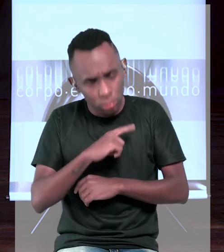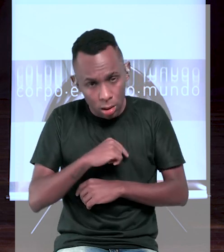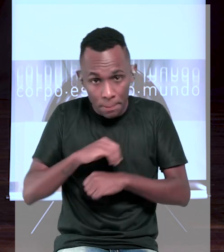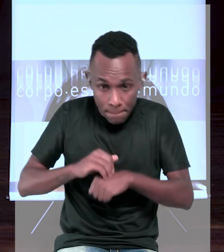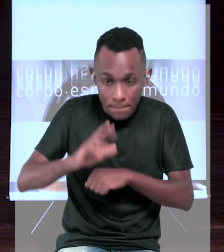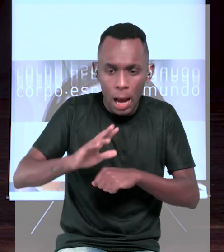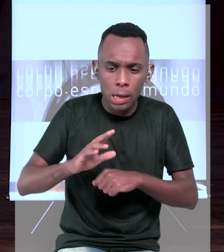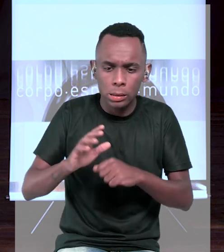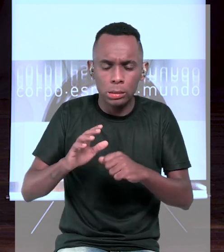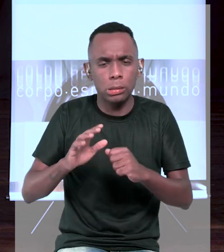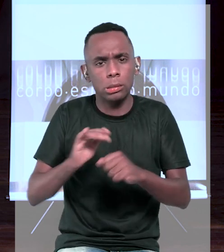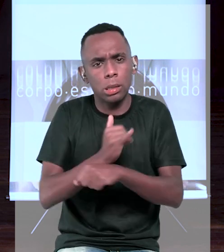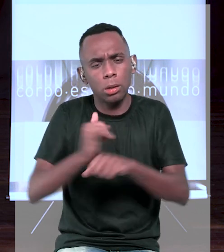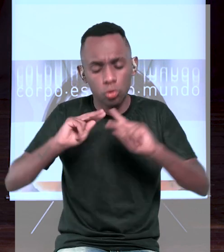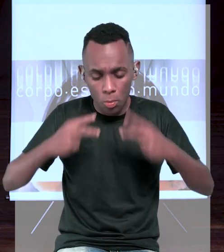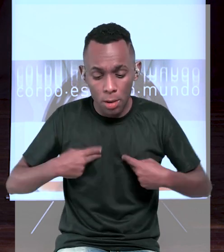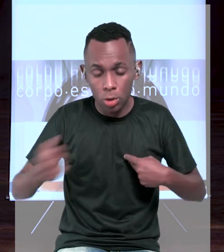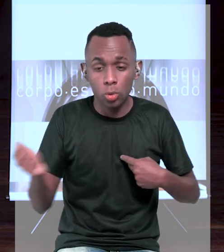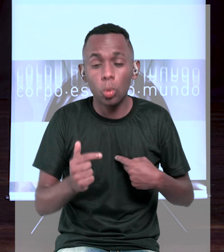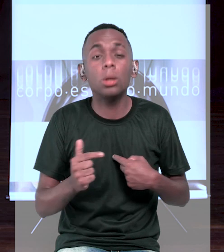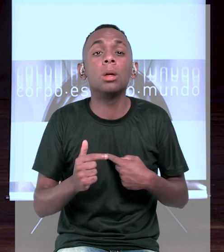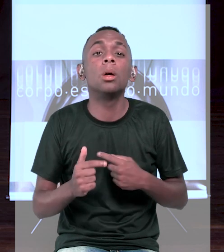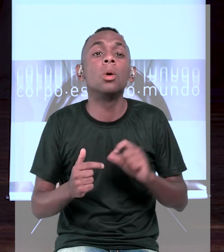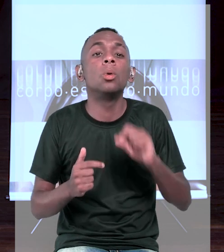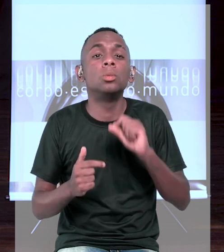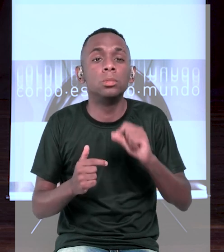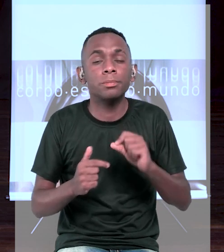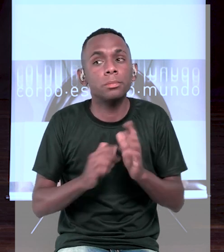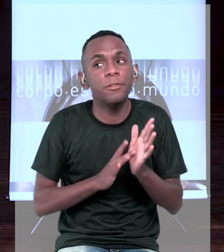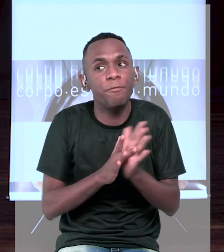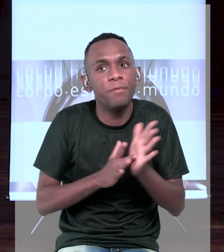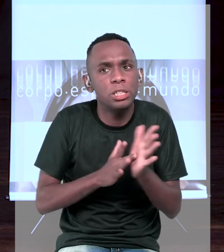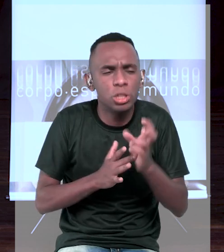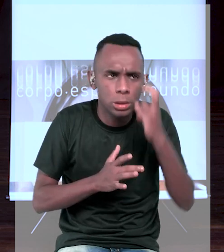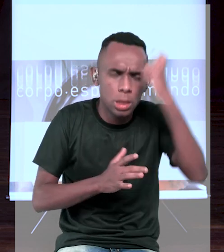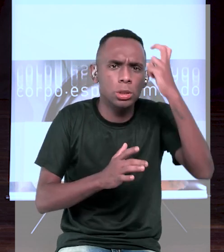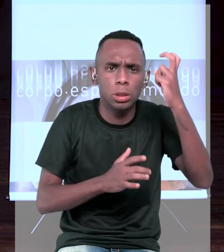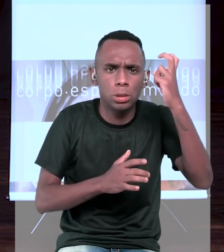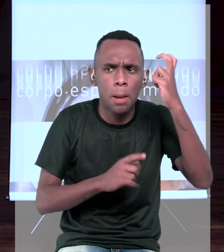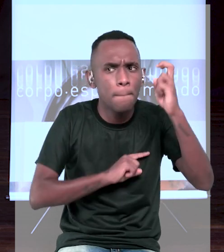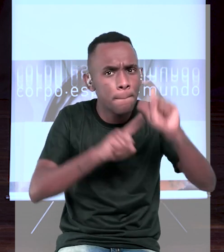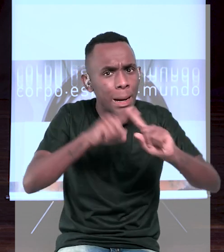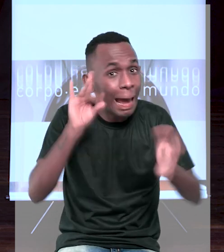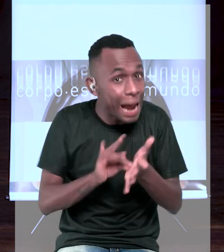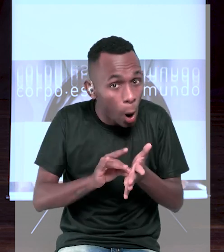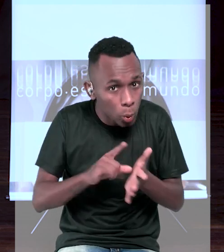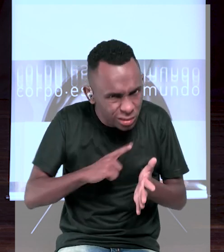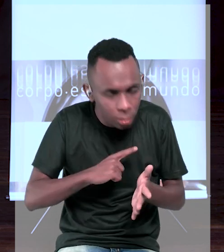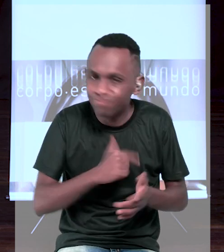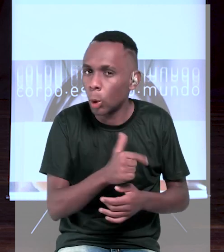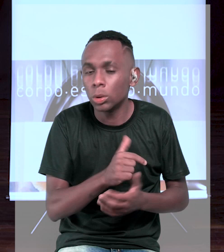humano do que fingir a inteligência que não temos? Nesse ponto,